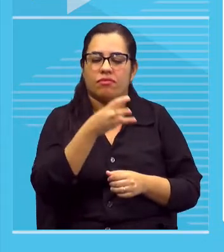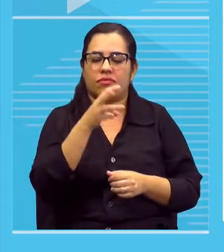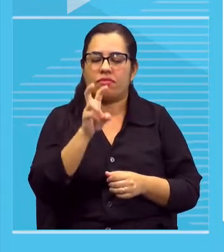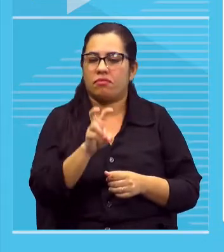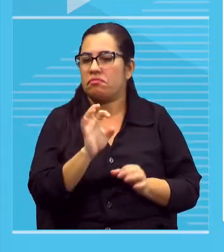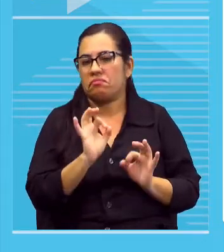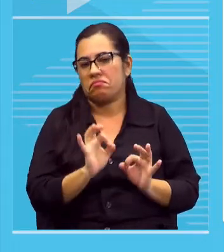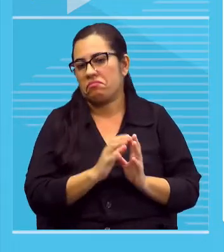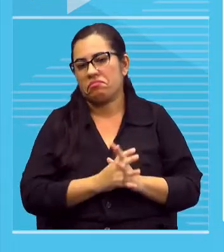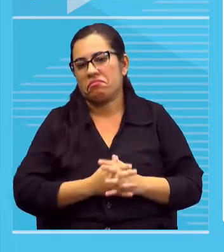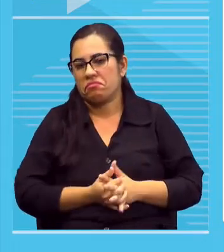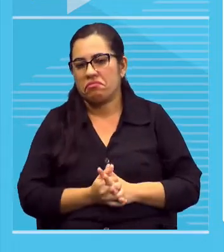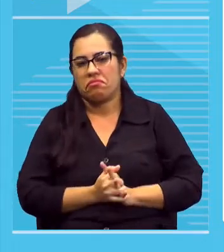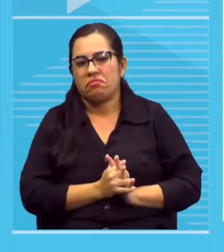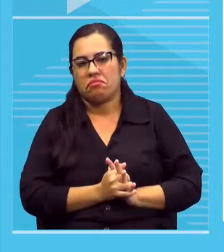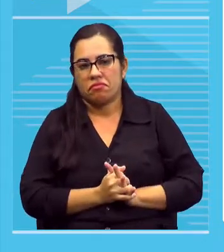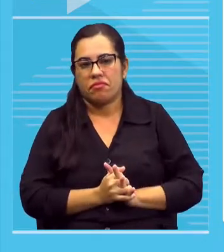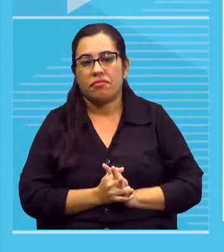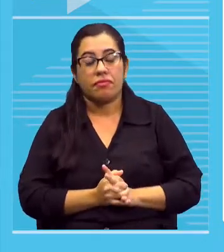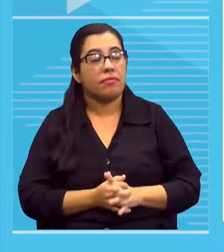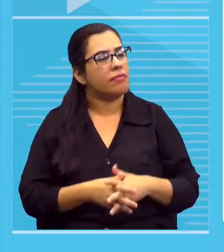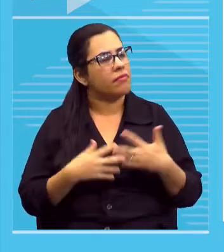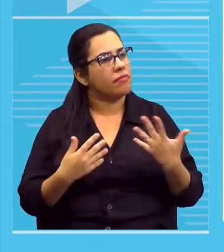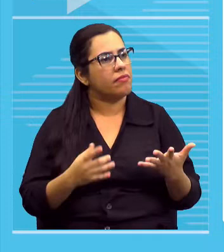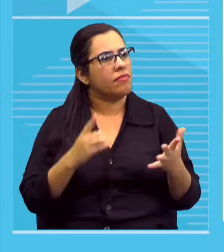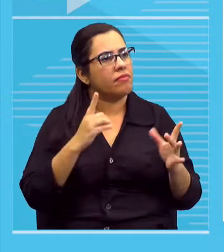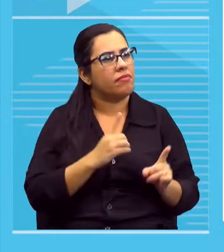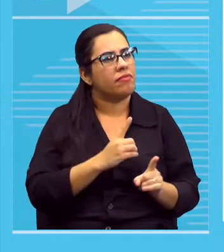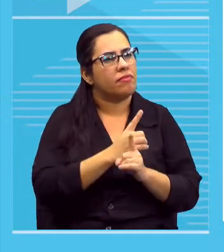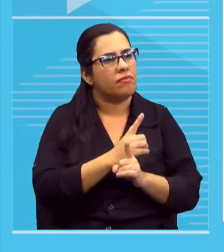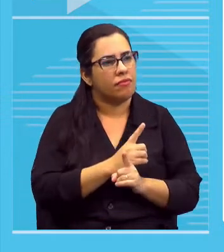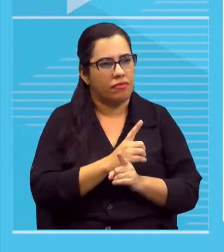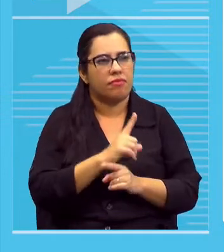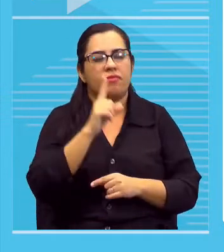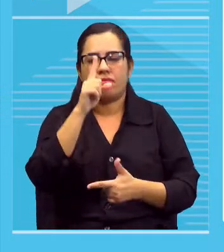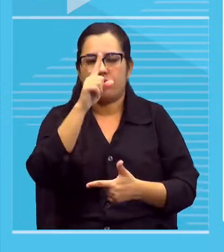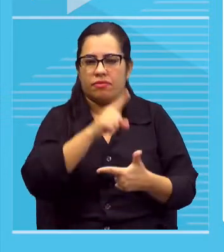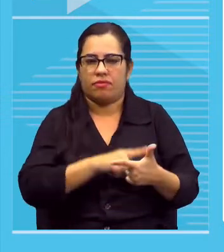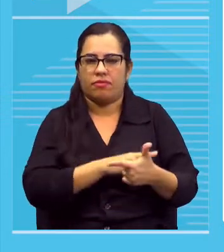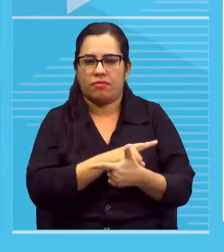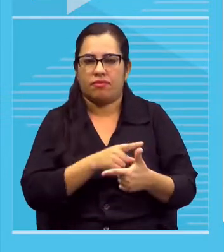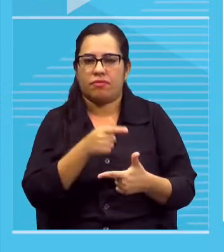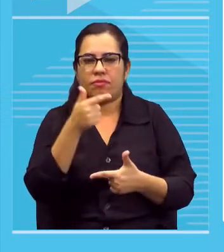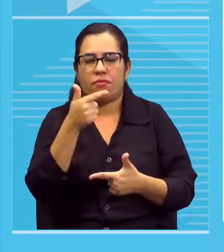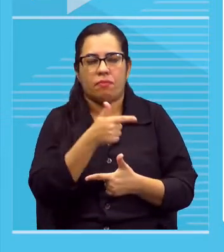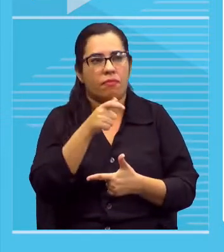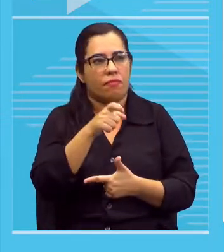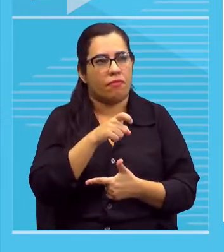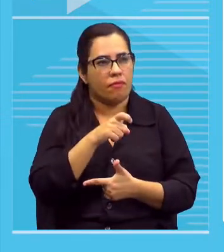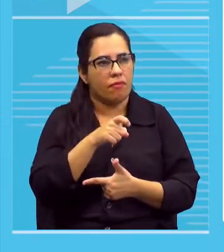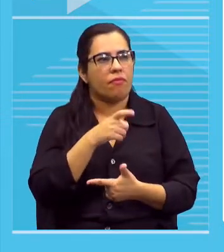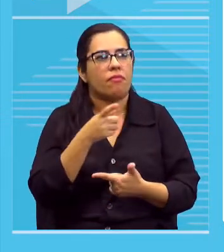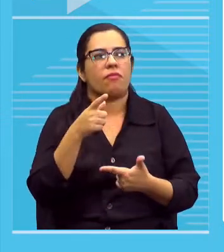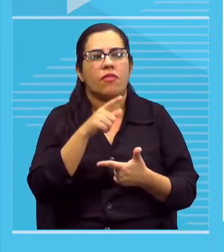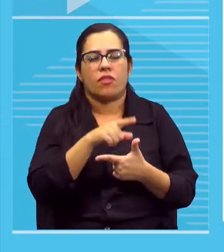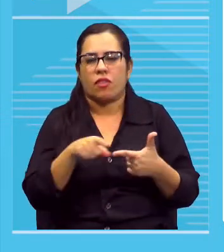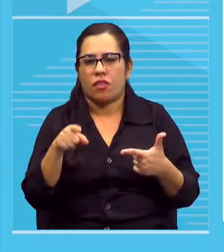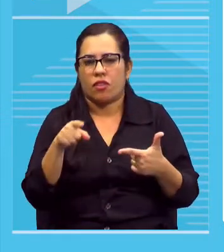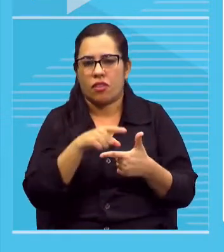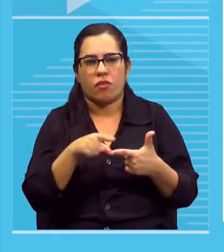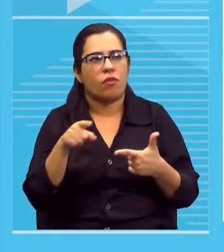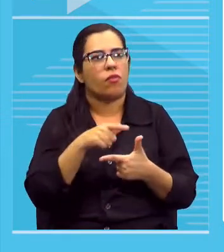e olha aí determinar o seno de 2x cosseno de 2x